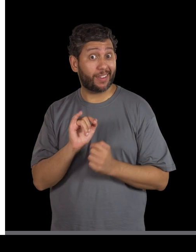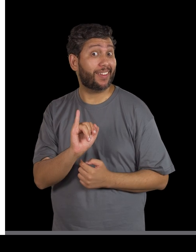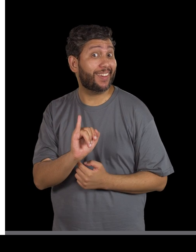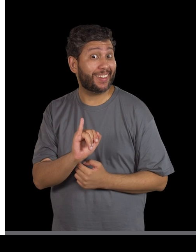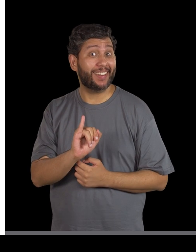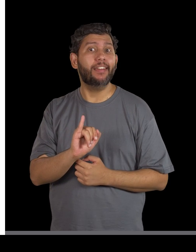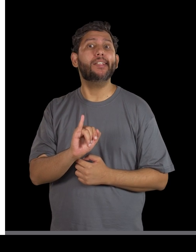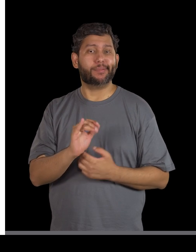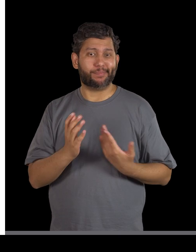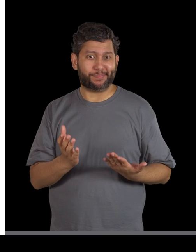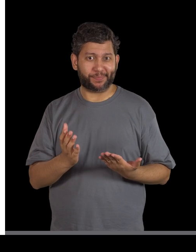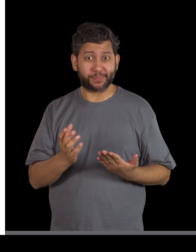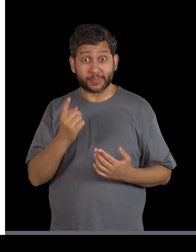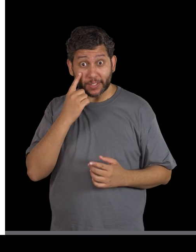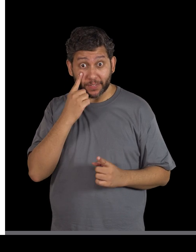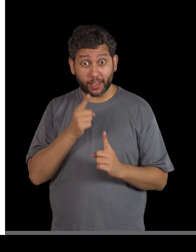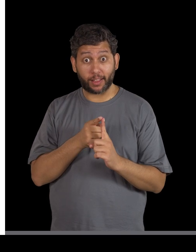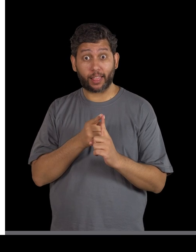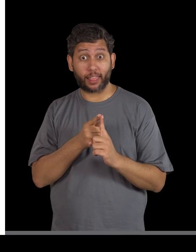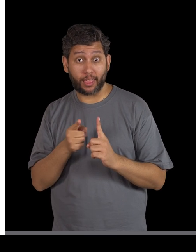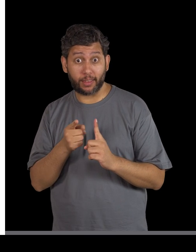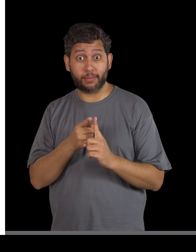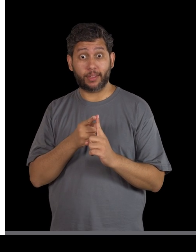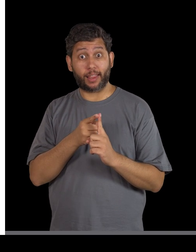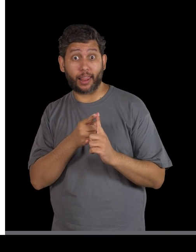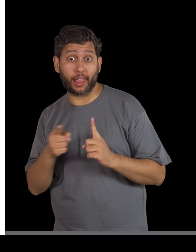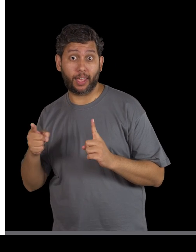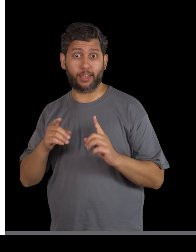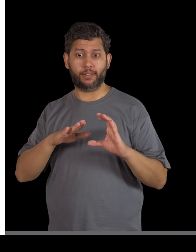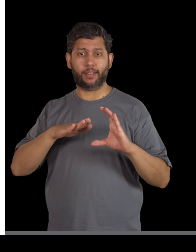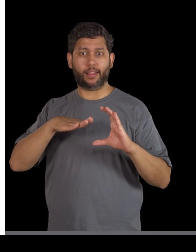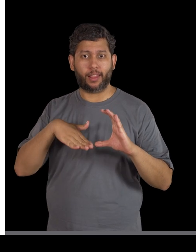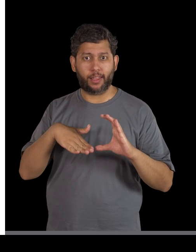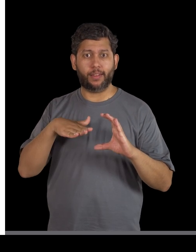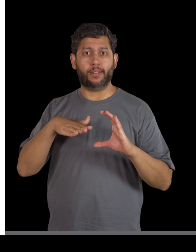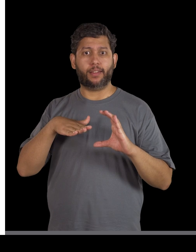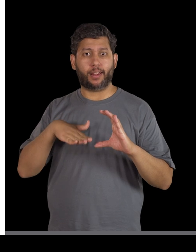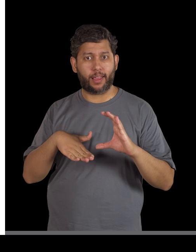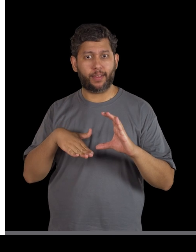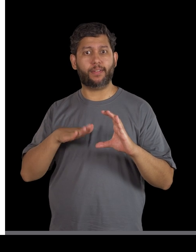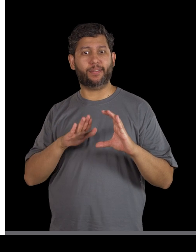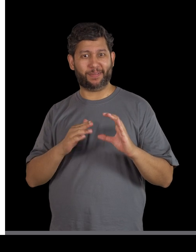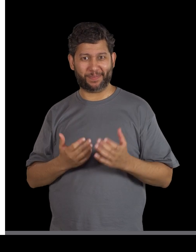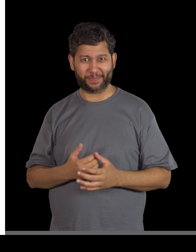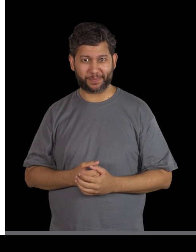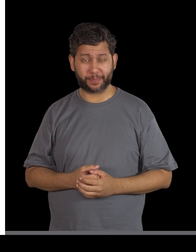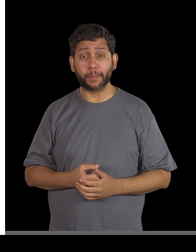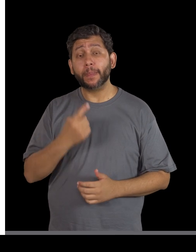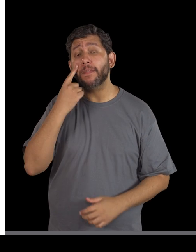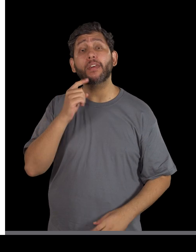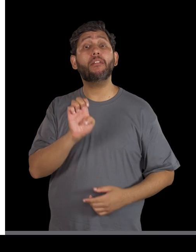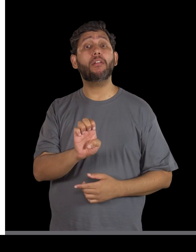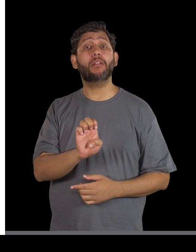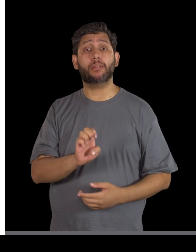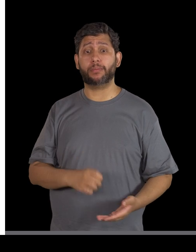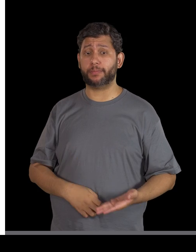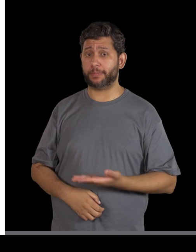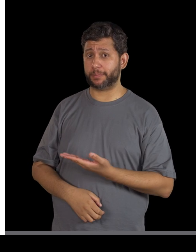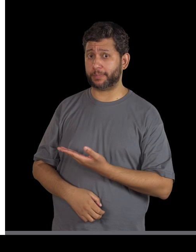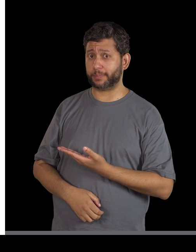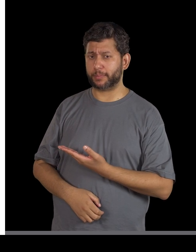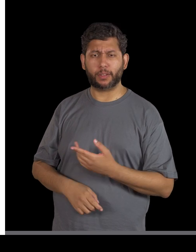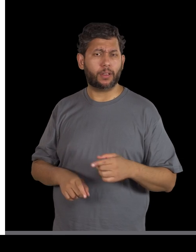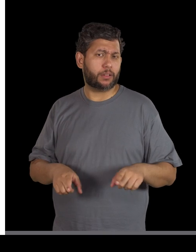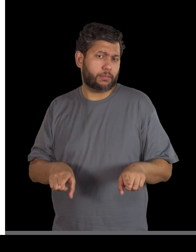longo, língua mais alta, o segundo mais curto, língua mais baixa. Logo abaixo desse Izinho a gente tem o E de elefante, que é o mesmo que a gente tem